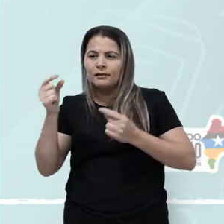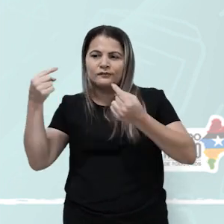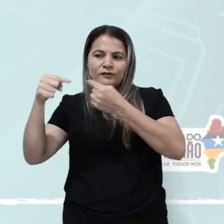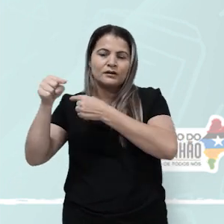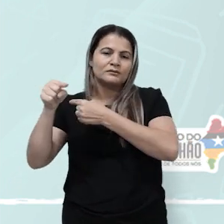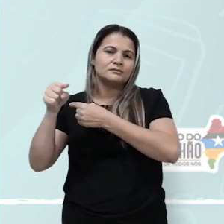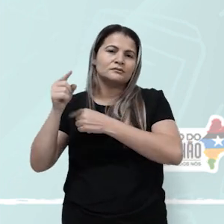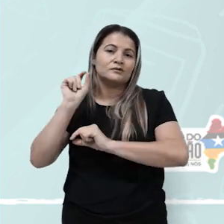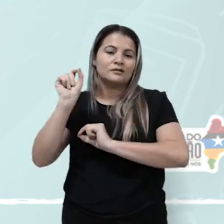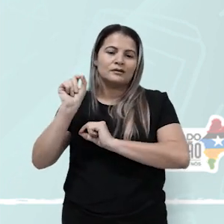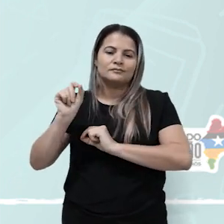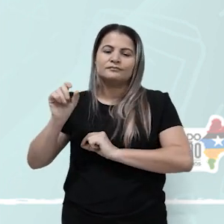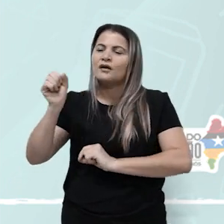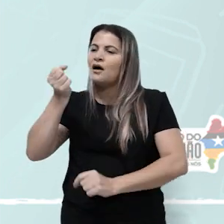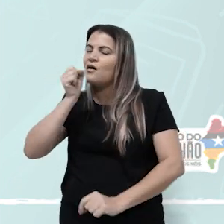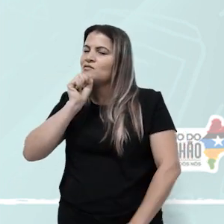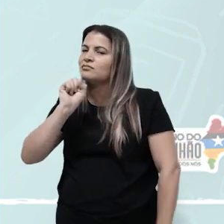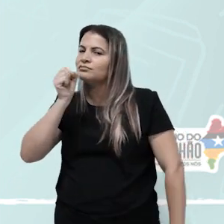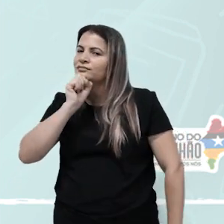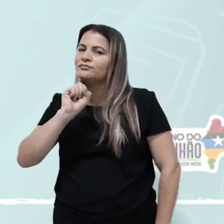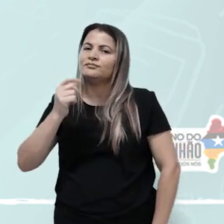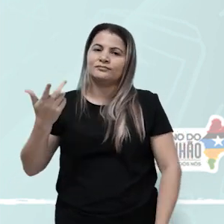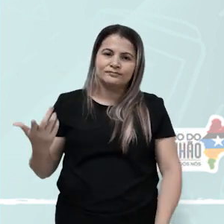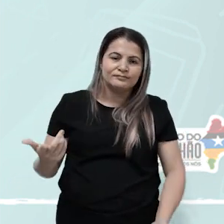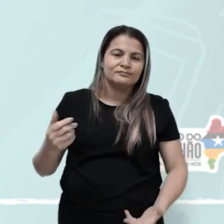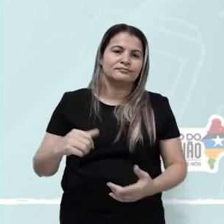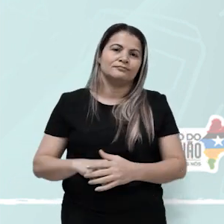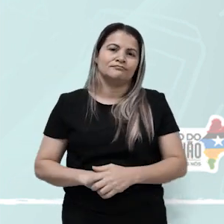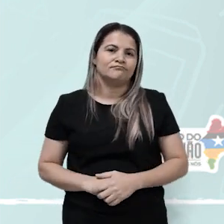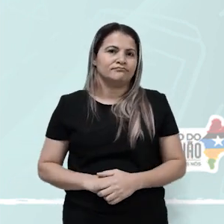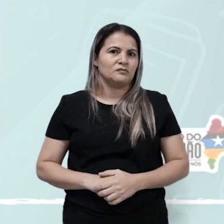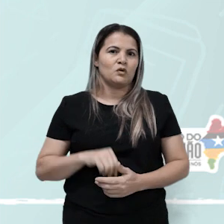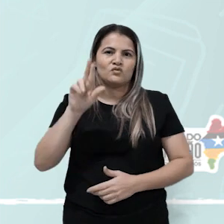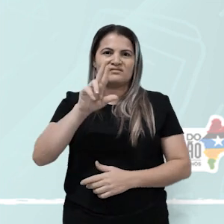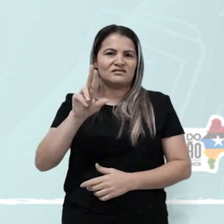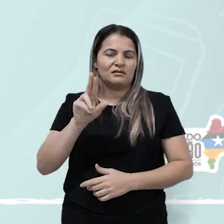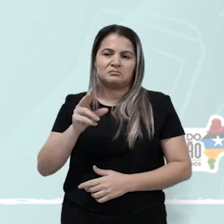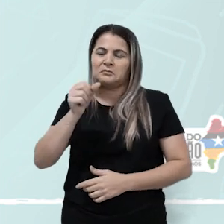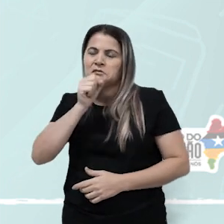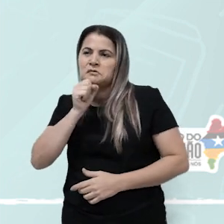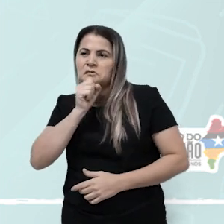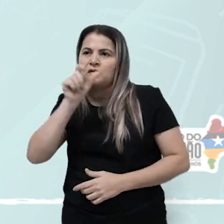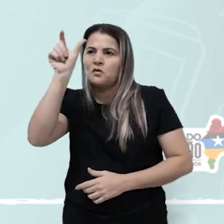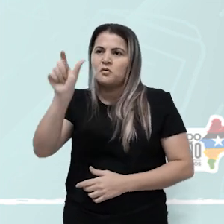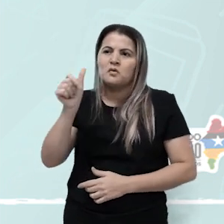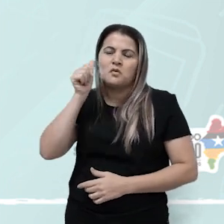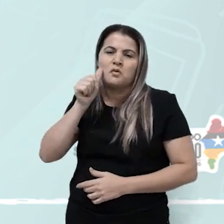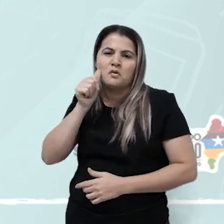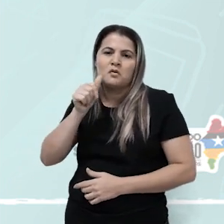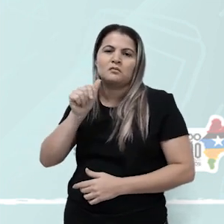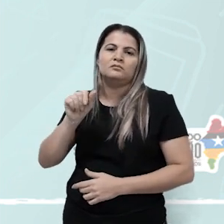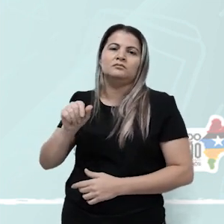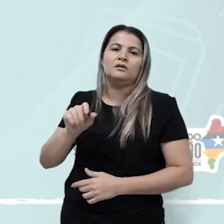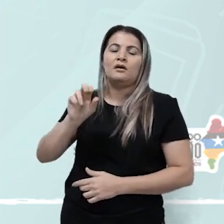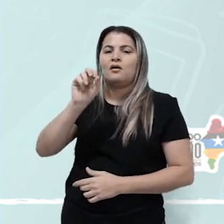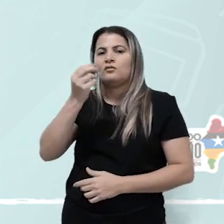Old, old man, homem velho. Old car, carro velho.